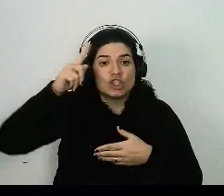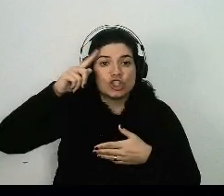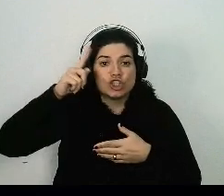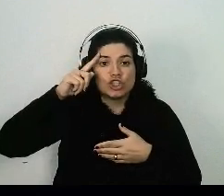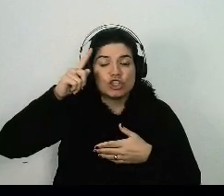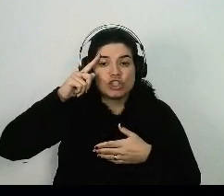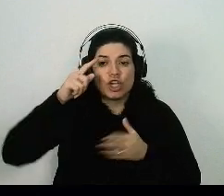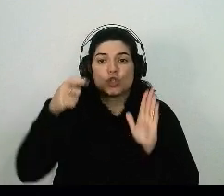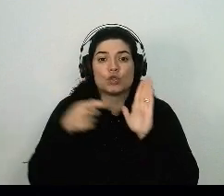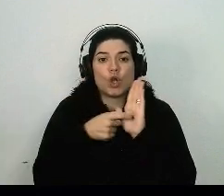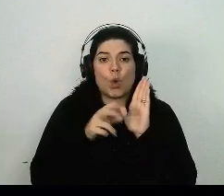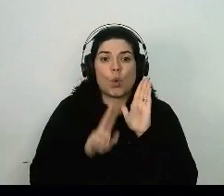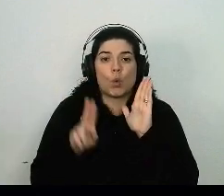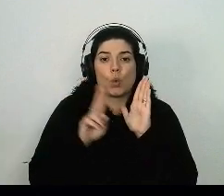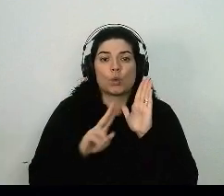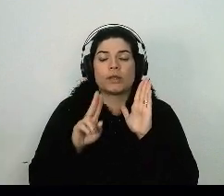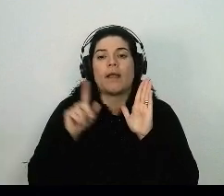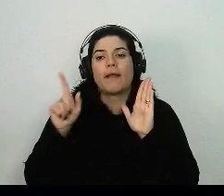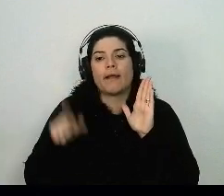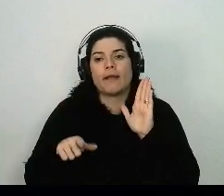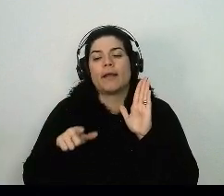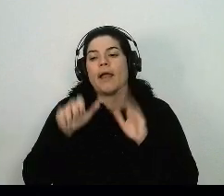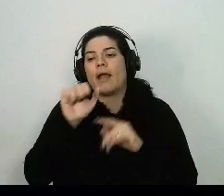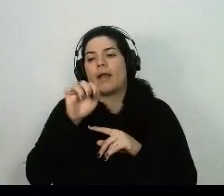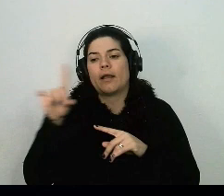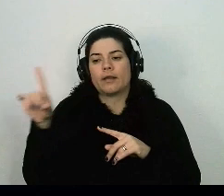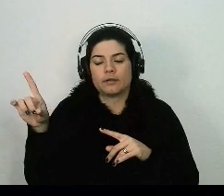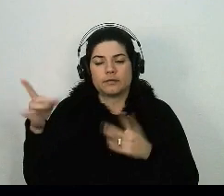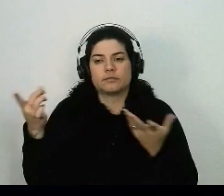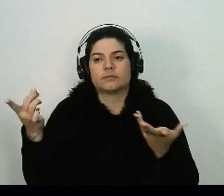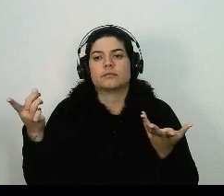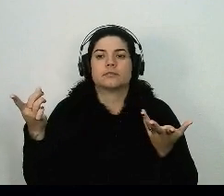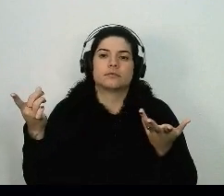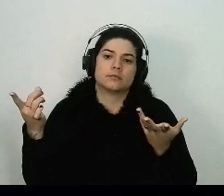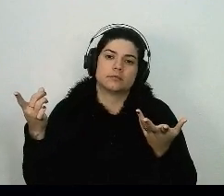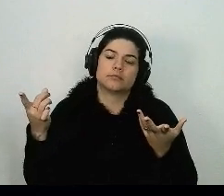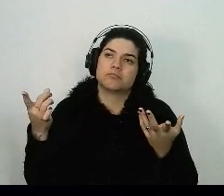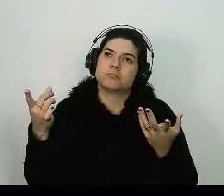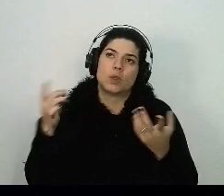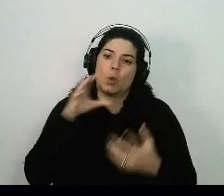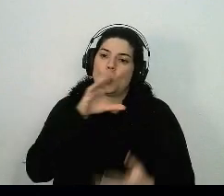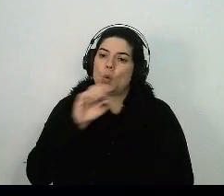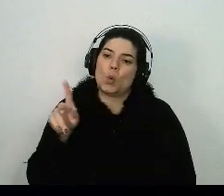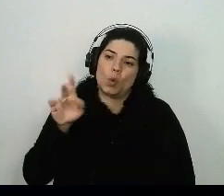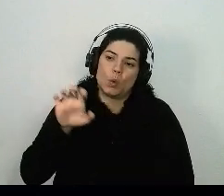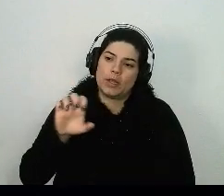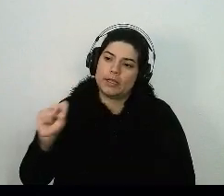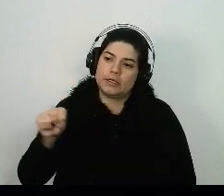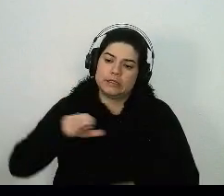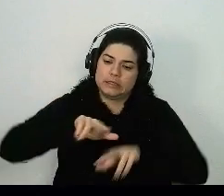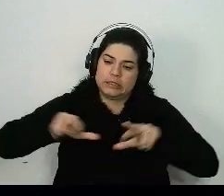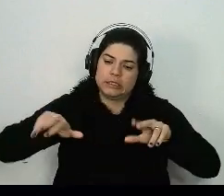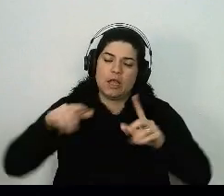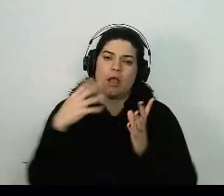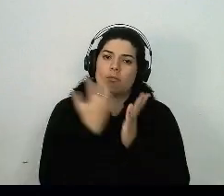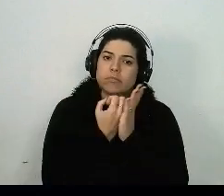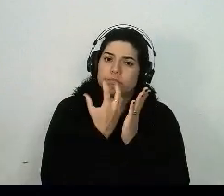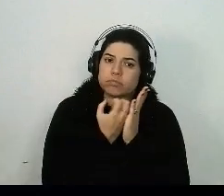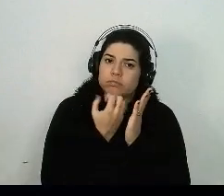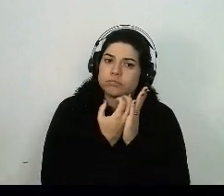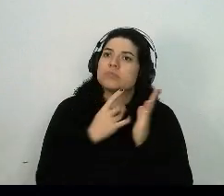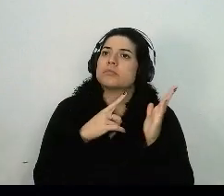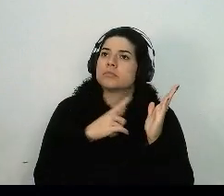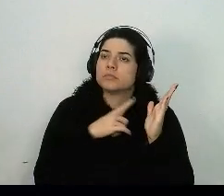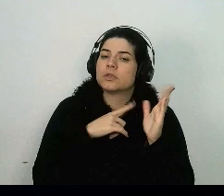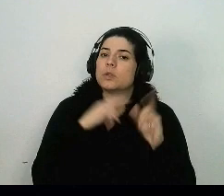gente usa, né? Os ads que a gente vai, os cookies, ads, todos os dados que vão sendo coletados, gera uma massa